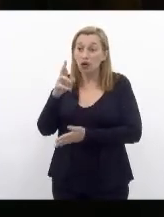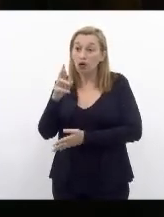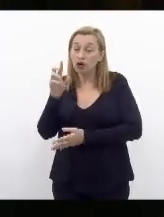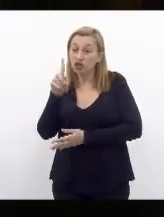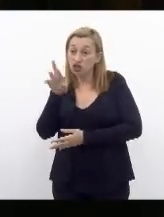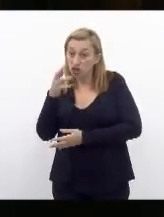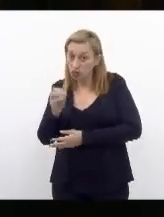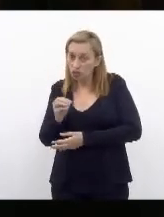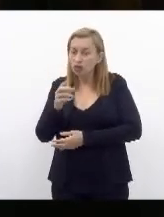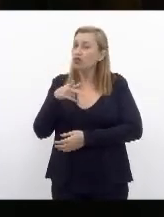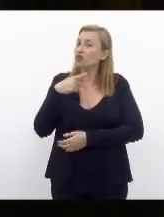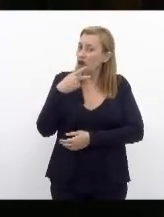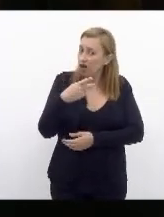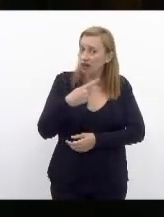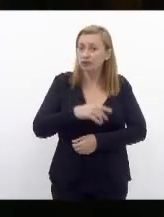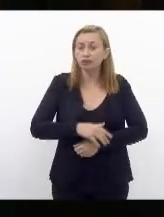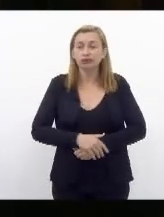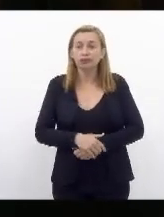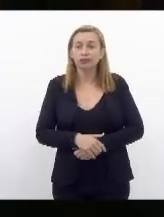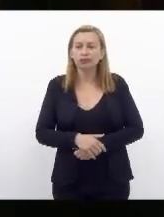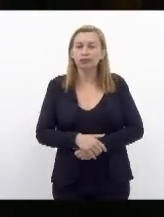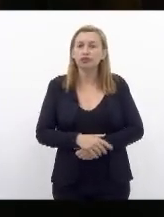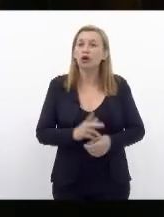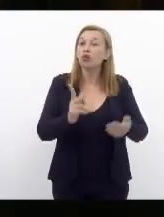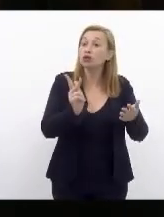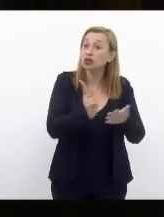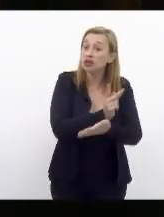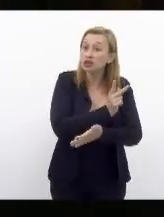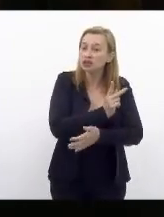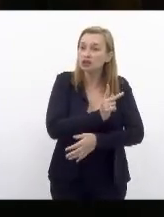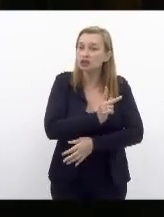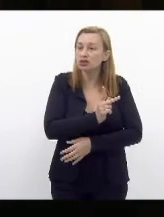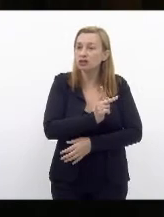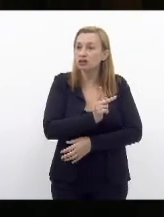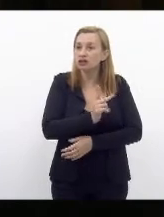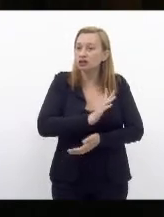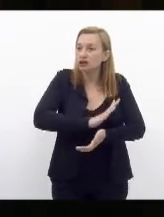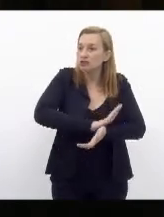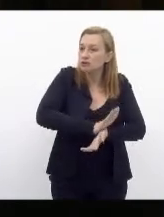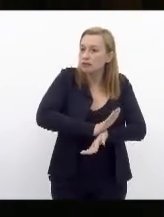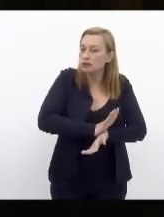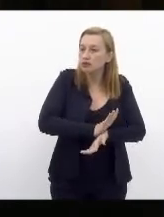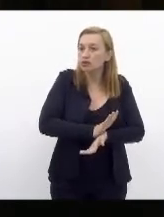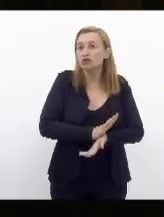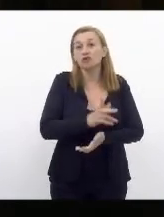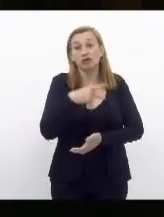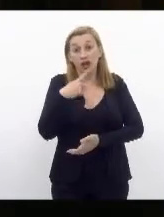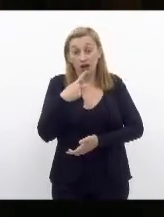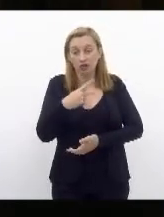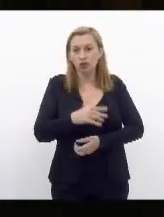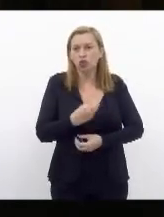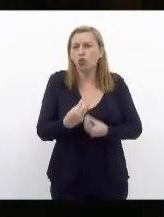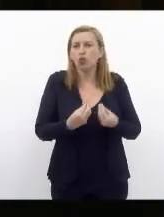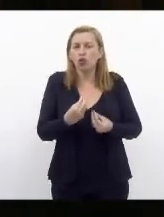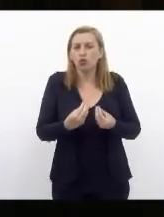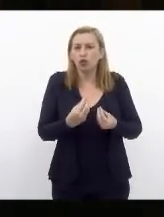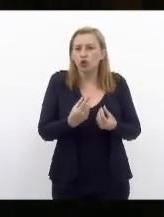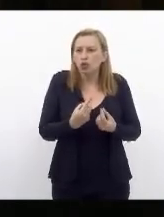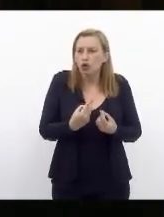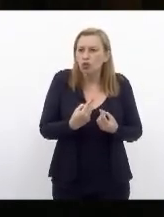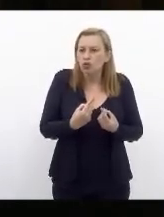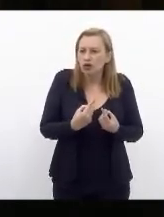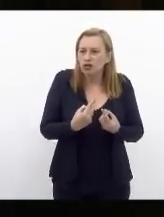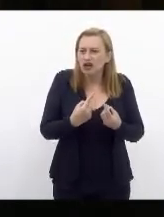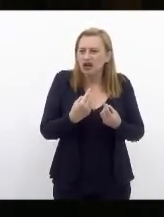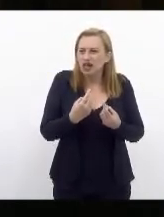menção a algo que está sendo covardemente classificado como uma afronta, uma agressão